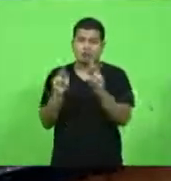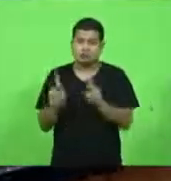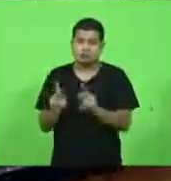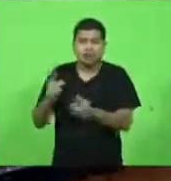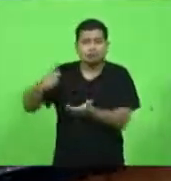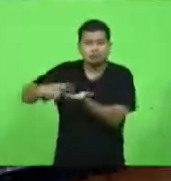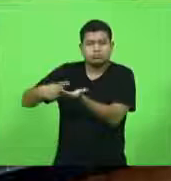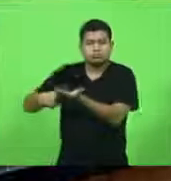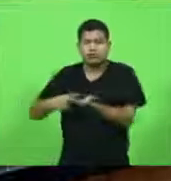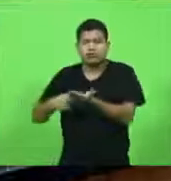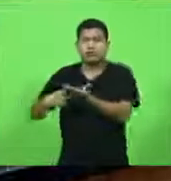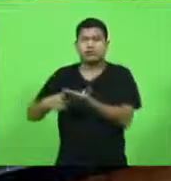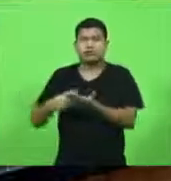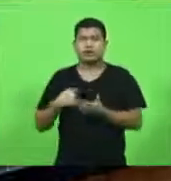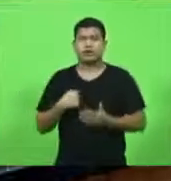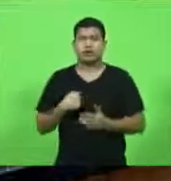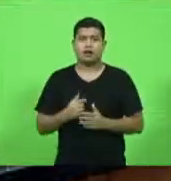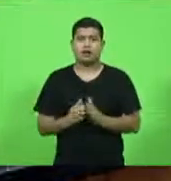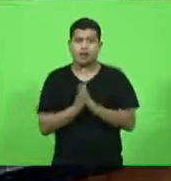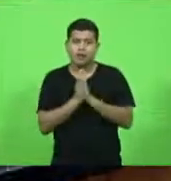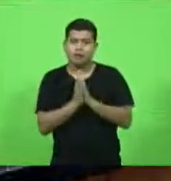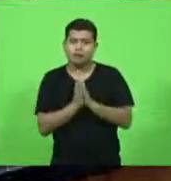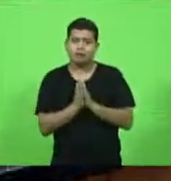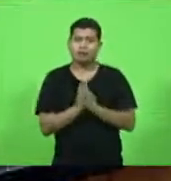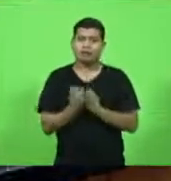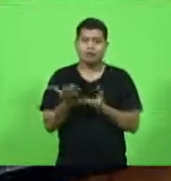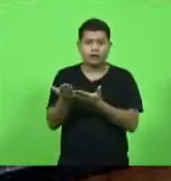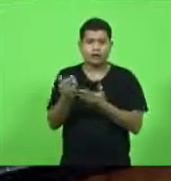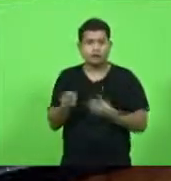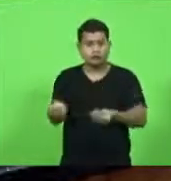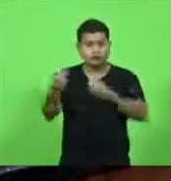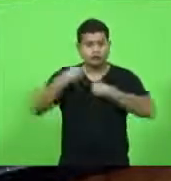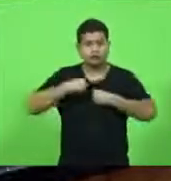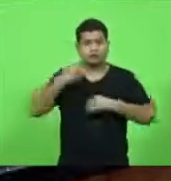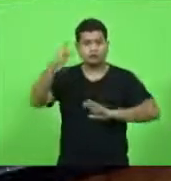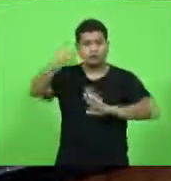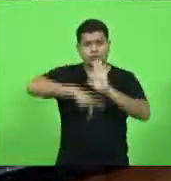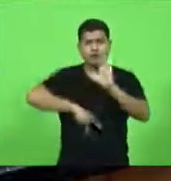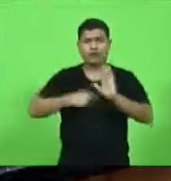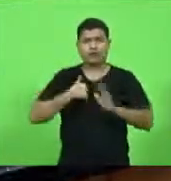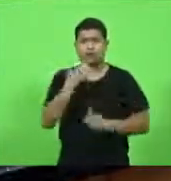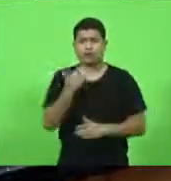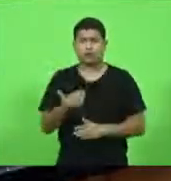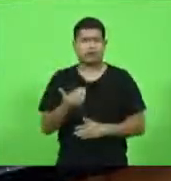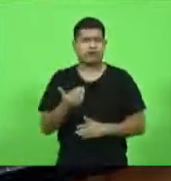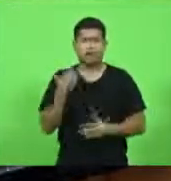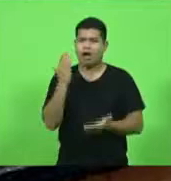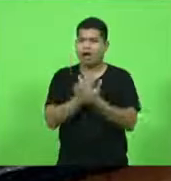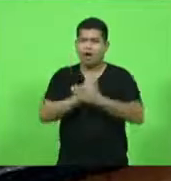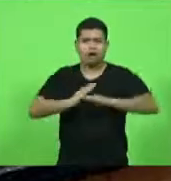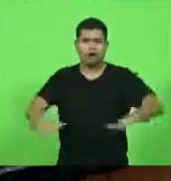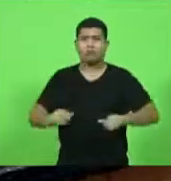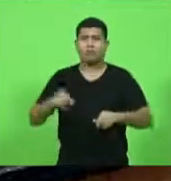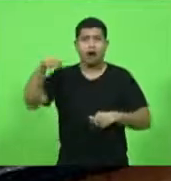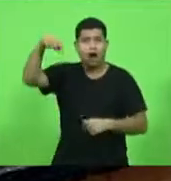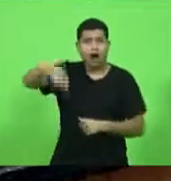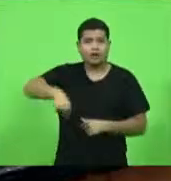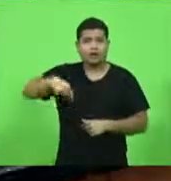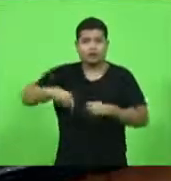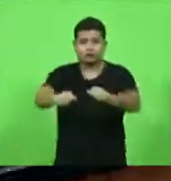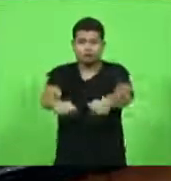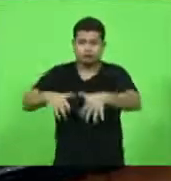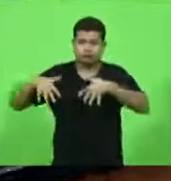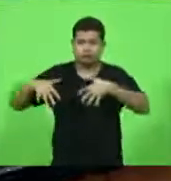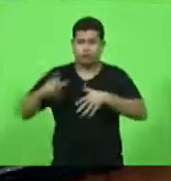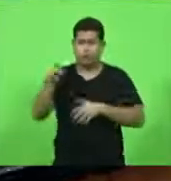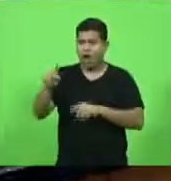deputado, por gentileza, entrega meu projeto lá dentro da comissão, pô, eu te peço. Isso acabou, vai ser aqui agora. Tu é contra